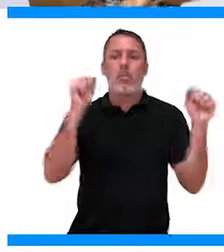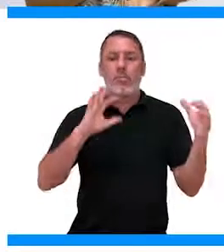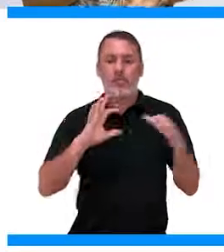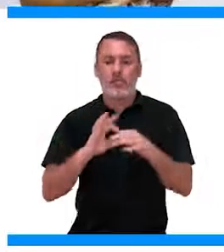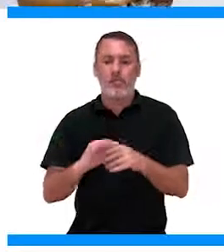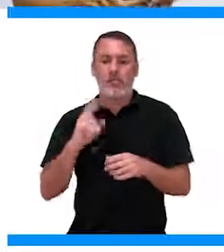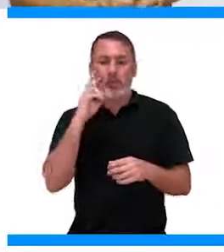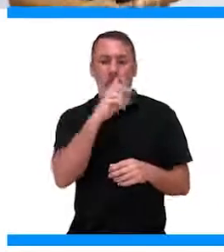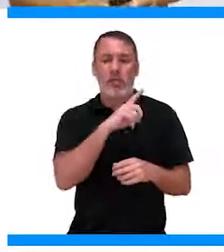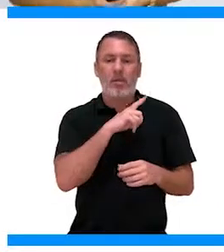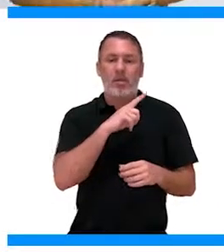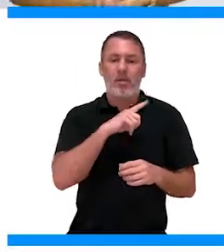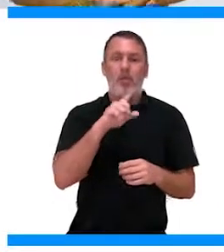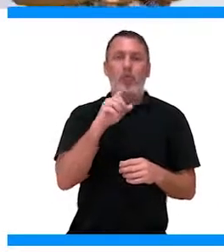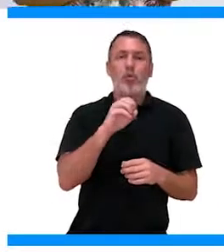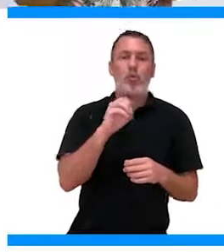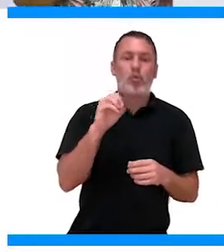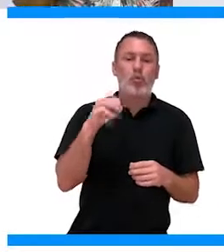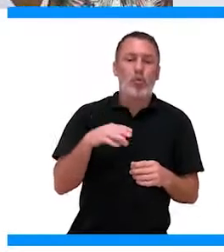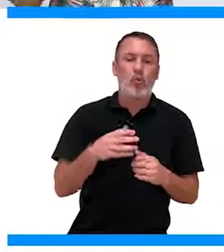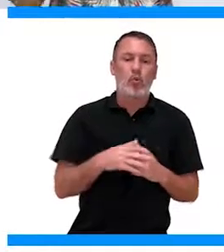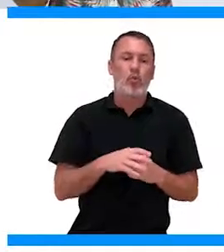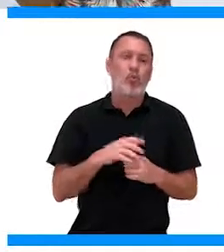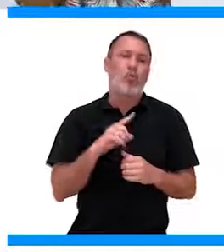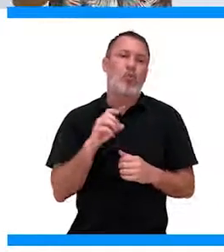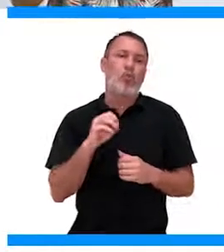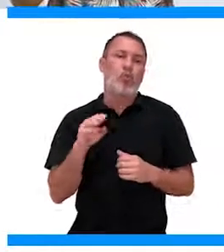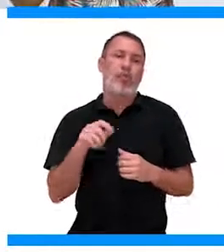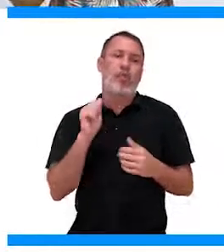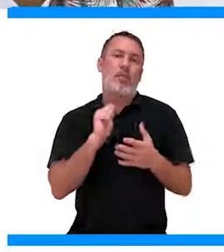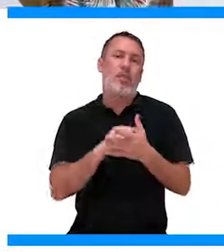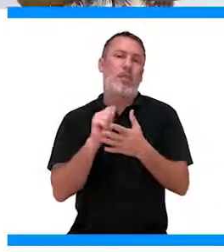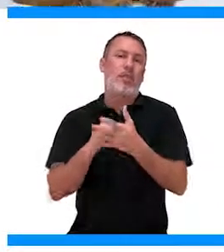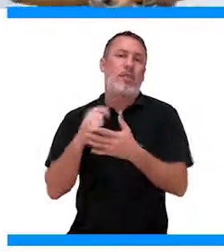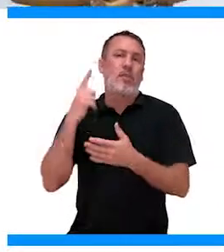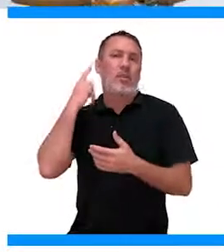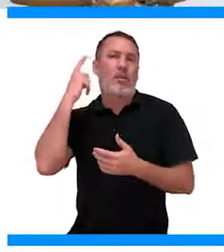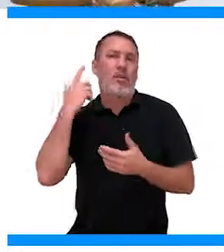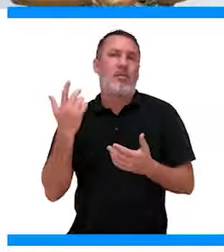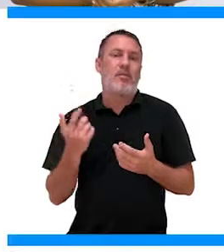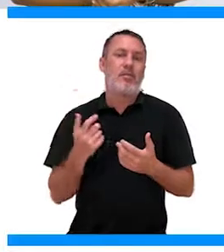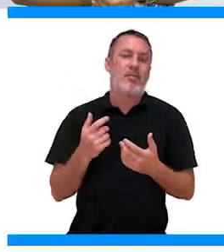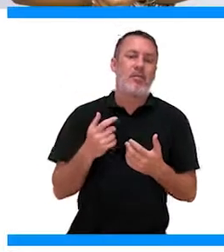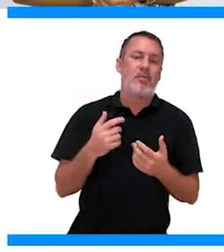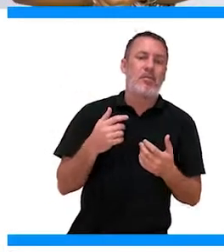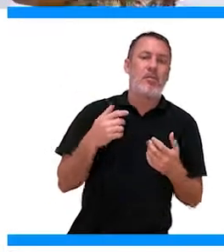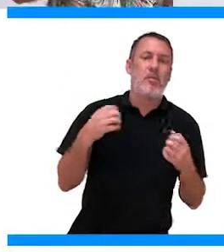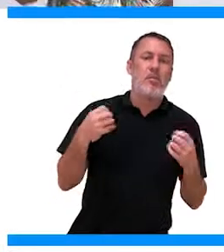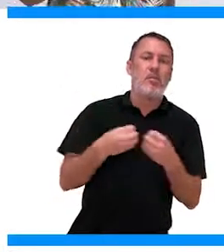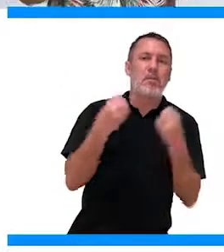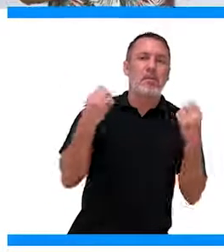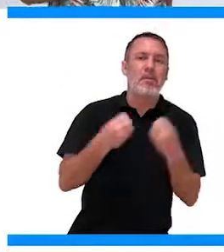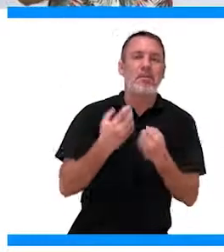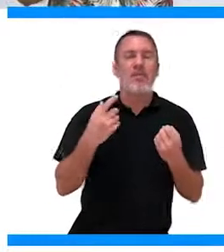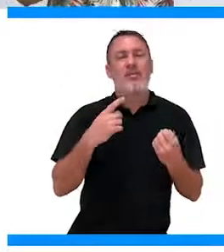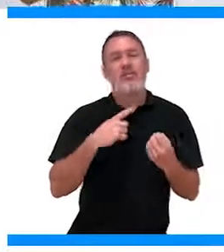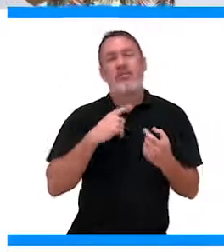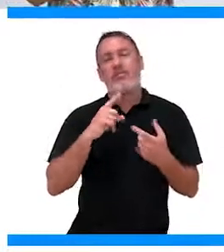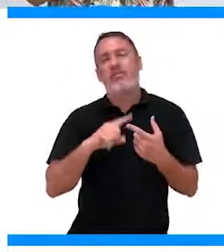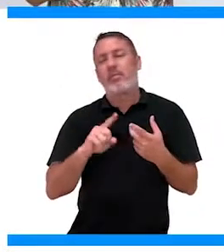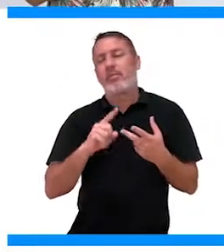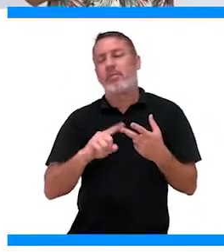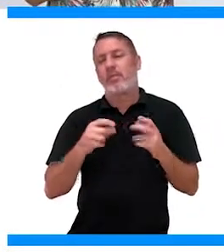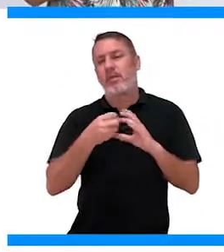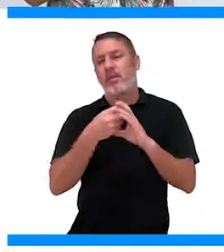tec, tec, tec. A gente tem o zoom, com zoom, zoom, zoom. A gente tem o plim, plim. Esses